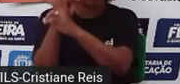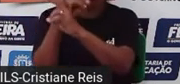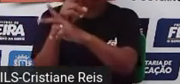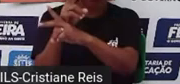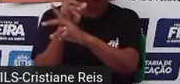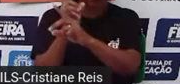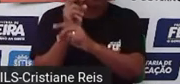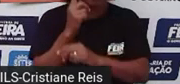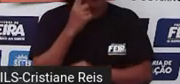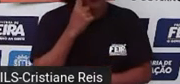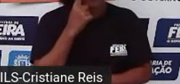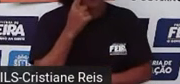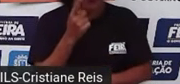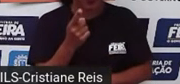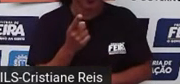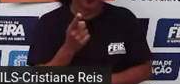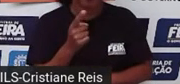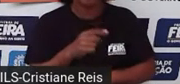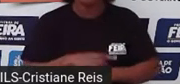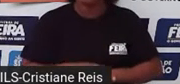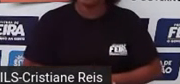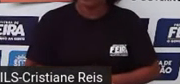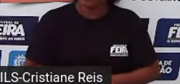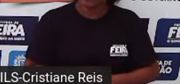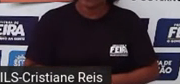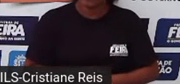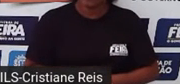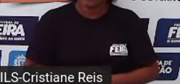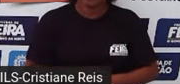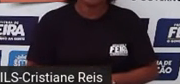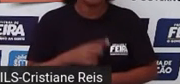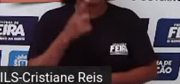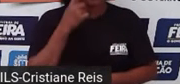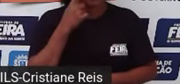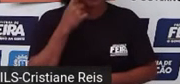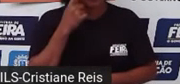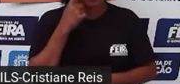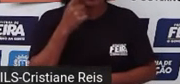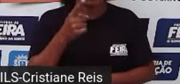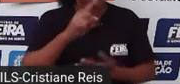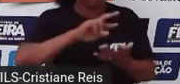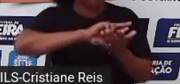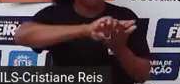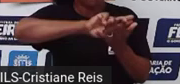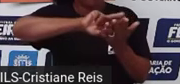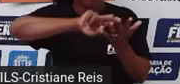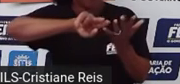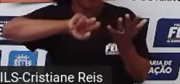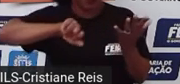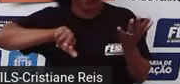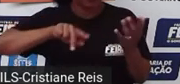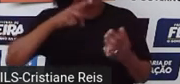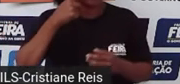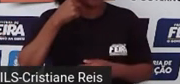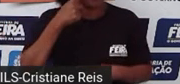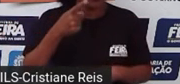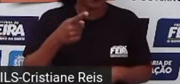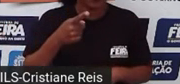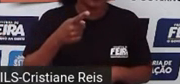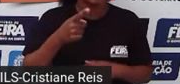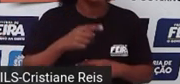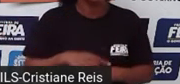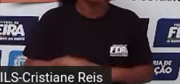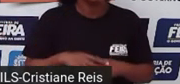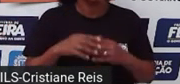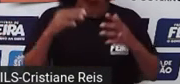elas são representadas por um por um uma série de fatores assim como a de inverno também então eu tenho